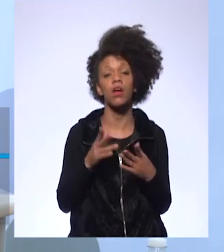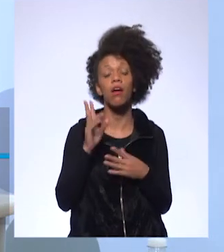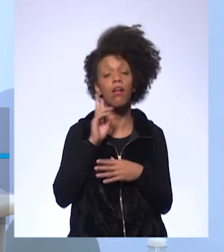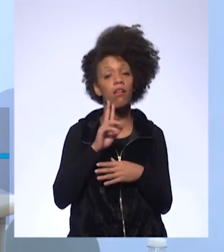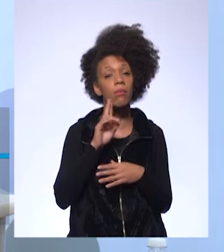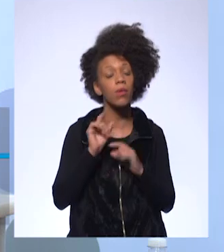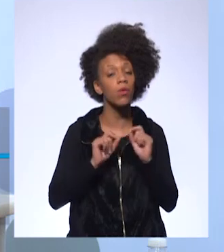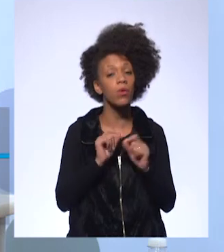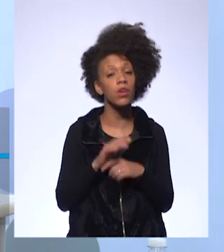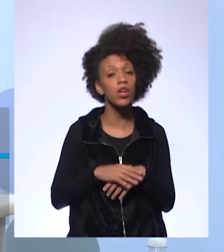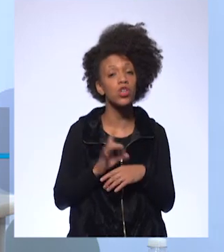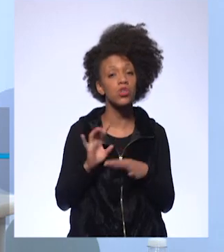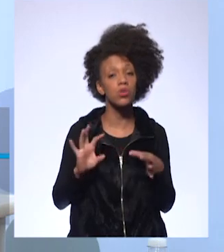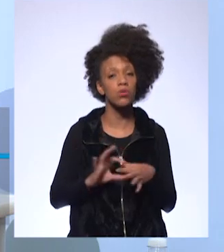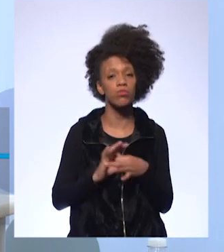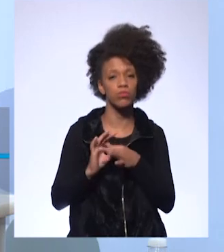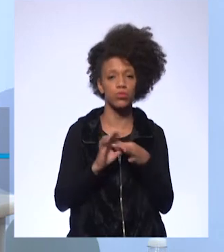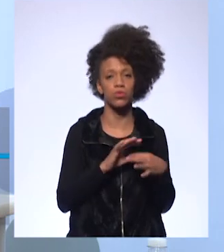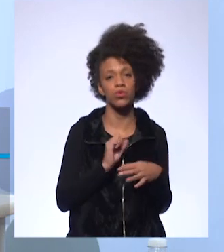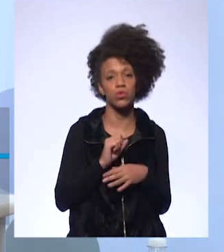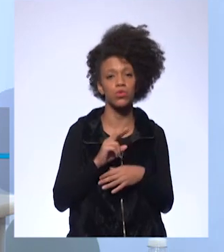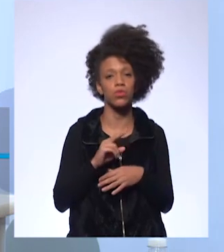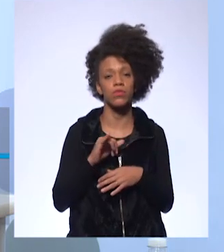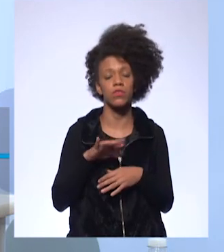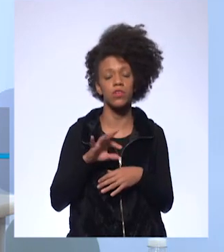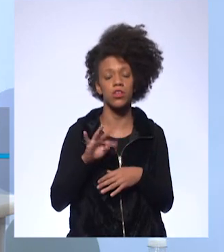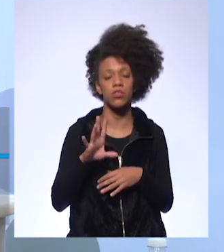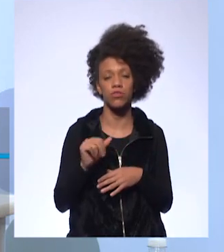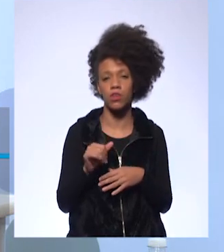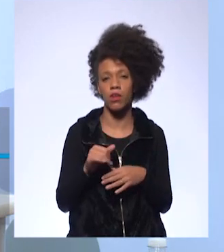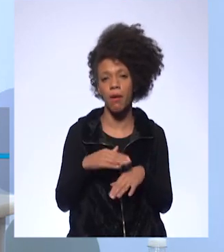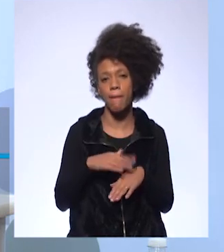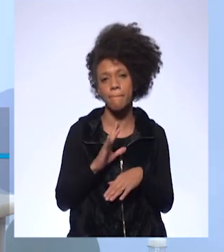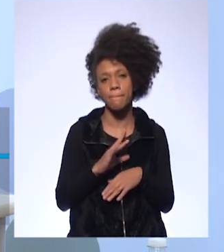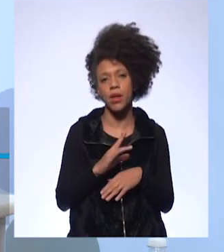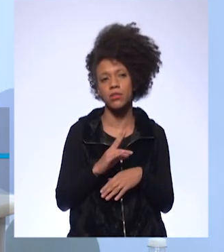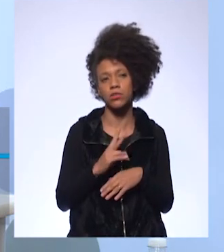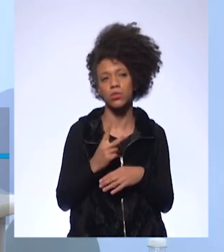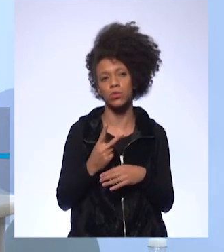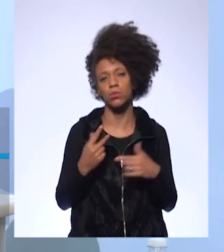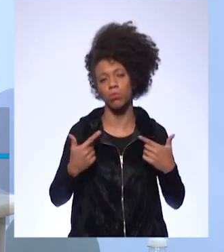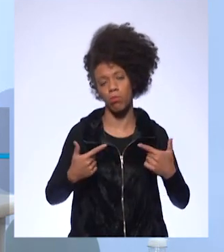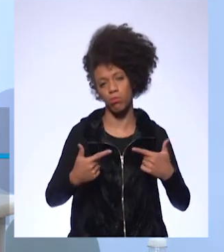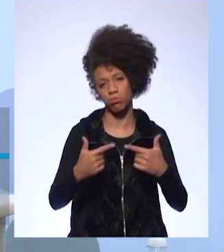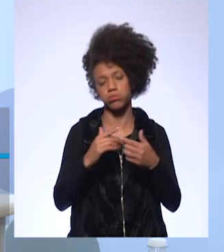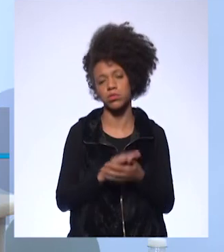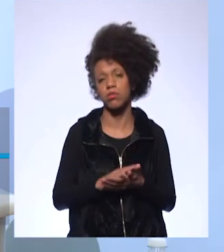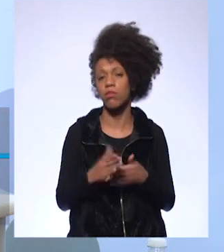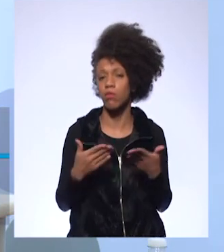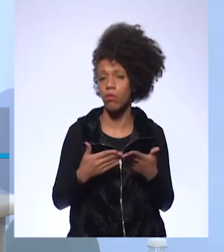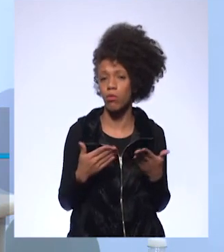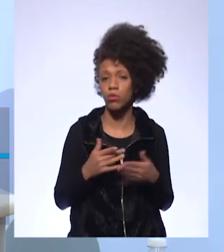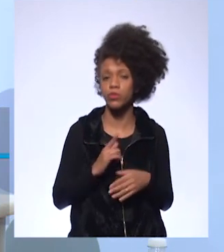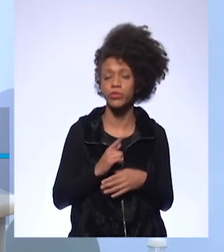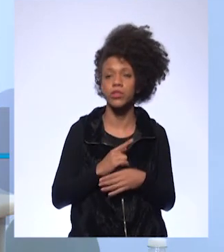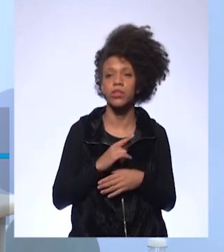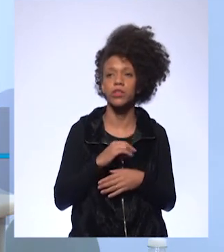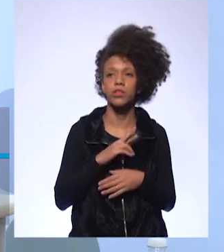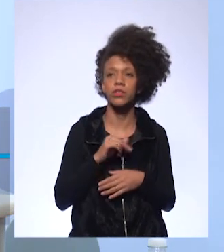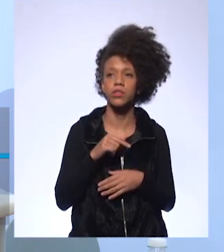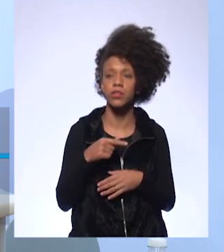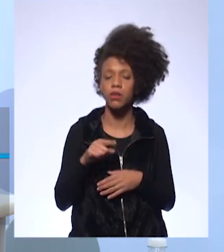só a União Soviética tinha mais de 2.000 ogivas nucleares, né? E Hoje não, hoje você tem Irã, você